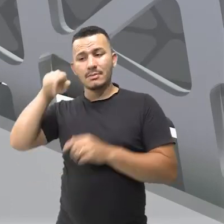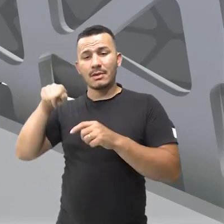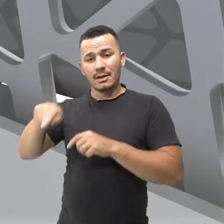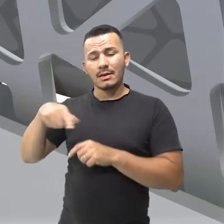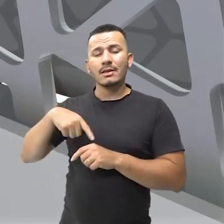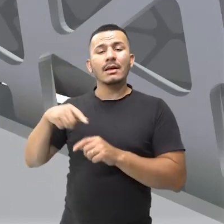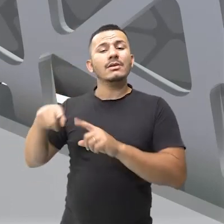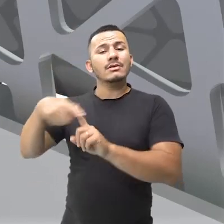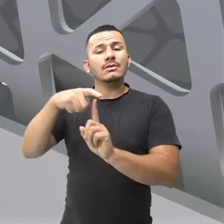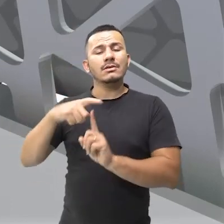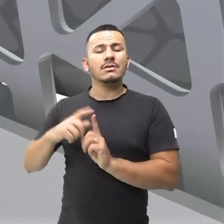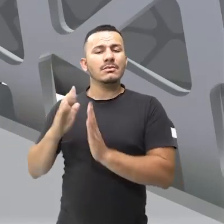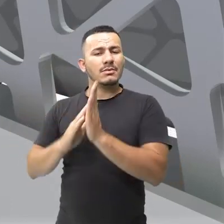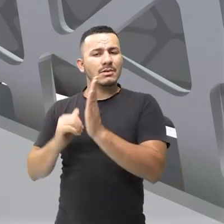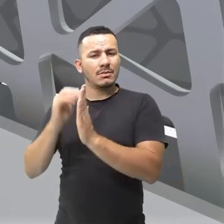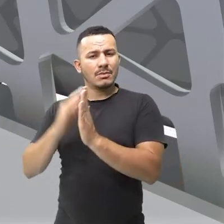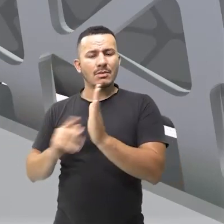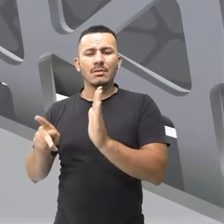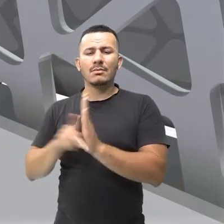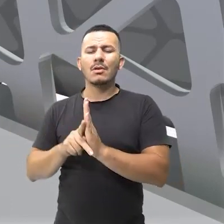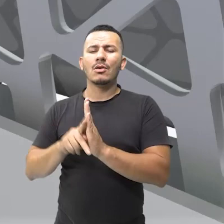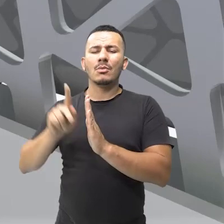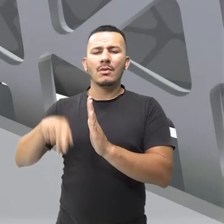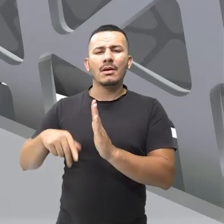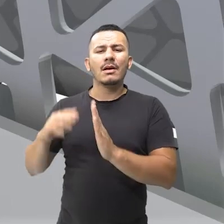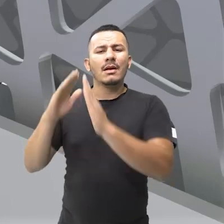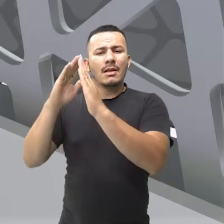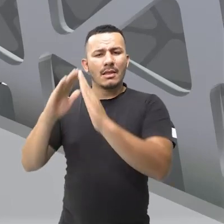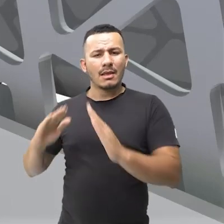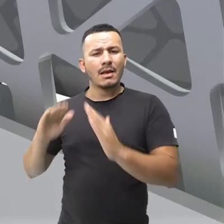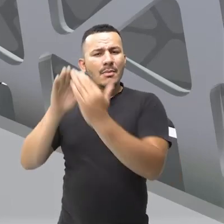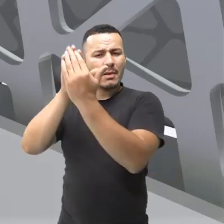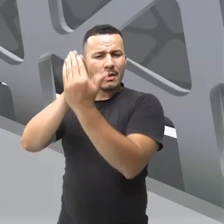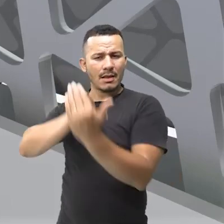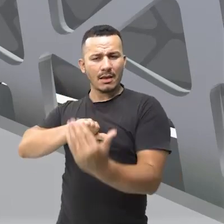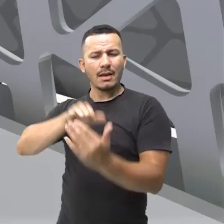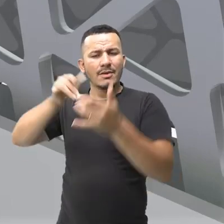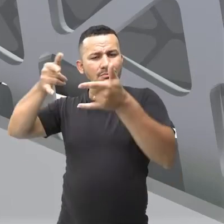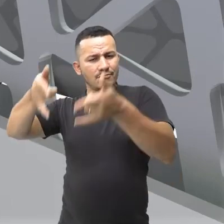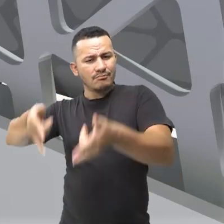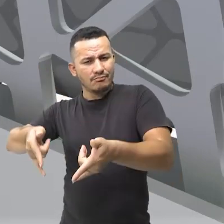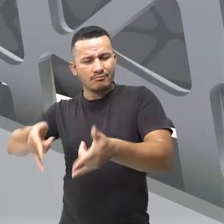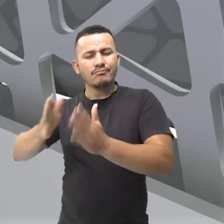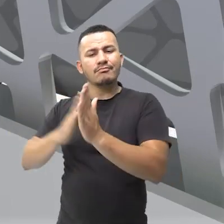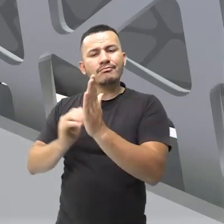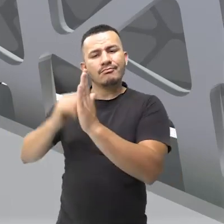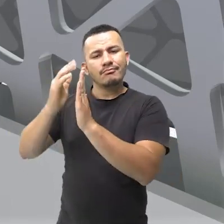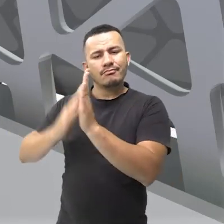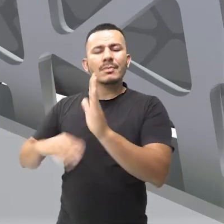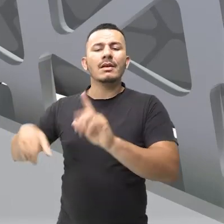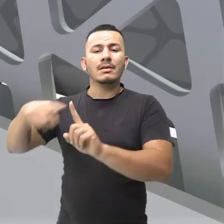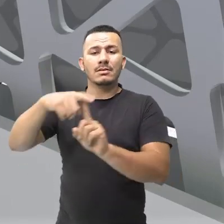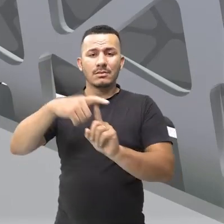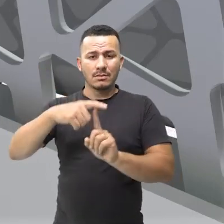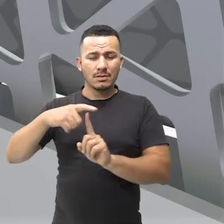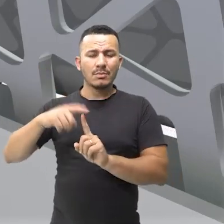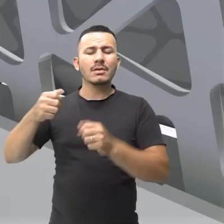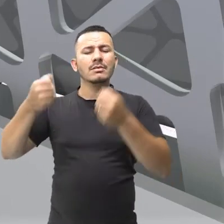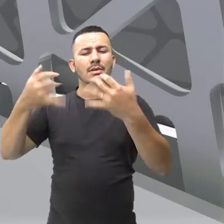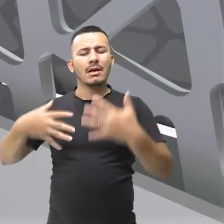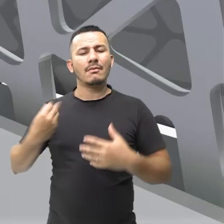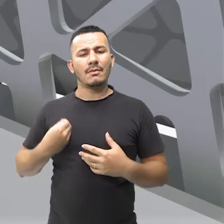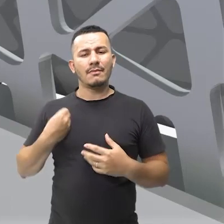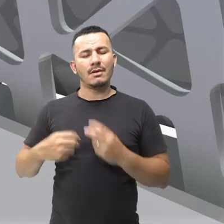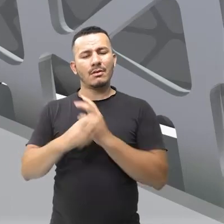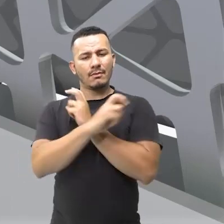uma pintura ali na parede, mas na parede do túmulo, certo? Dos faraós, que contavam o